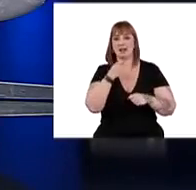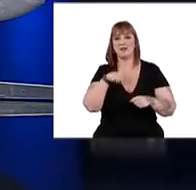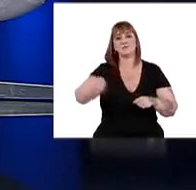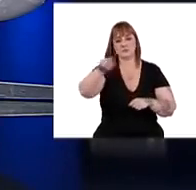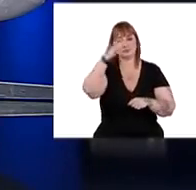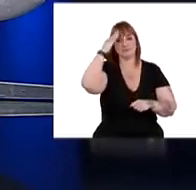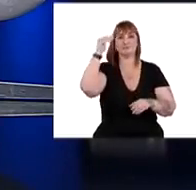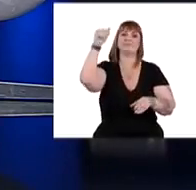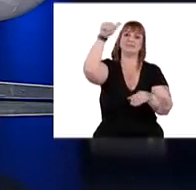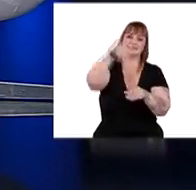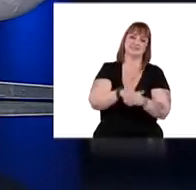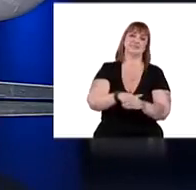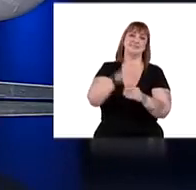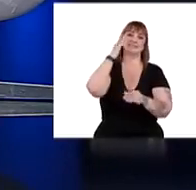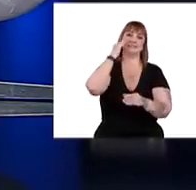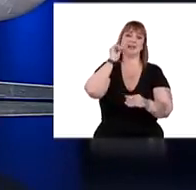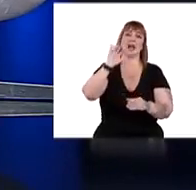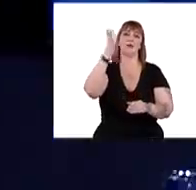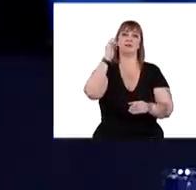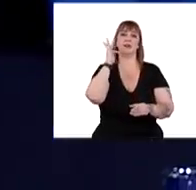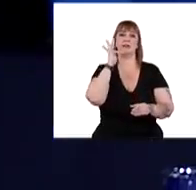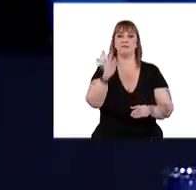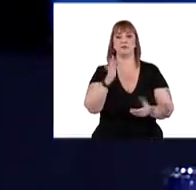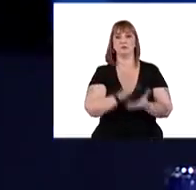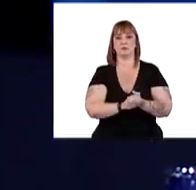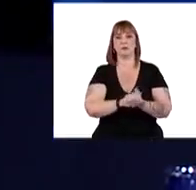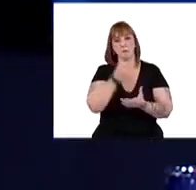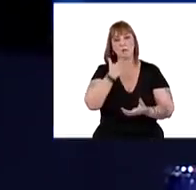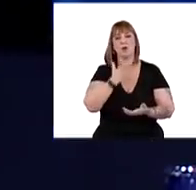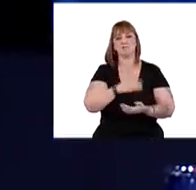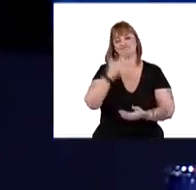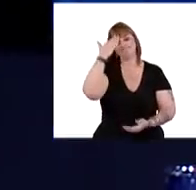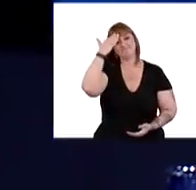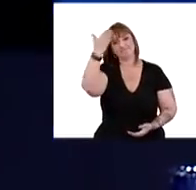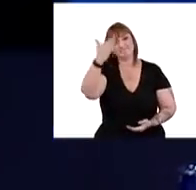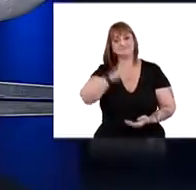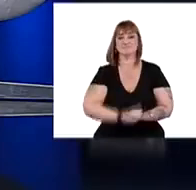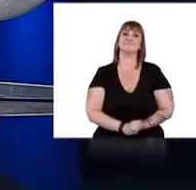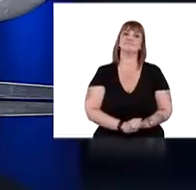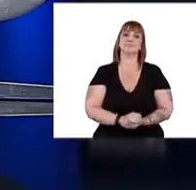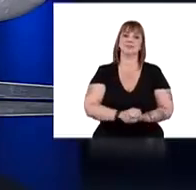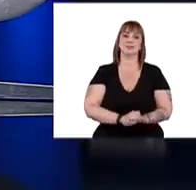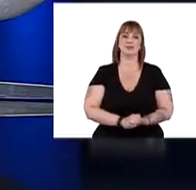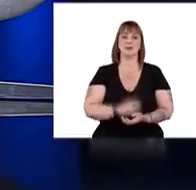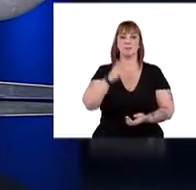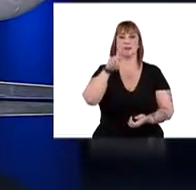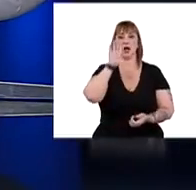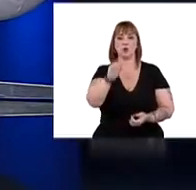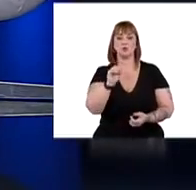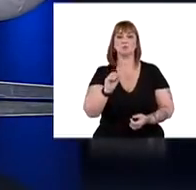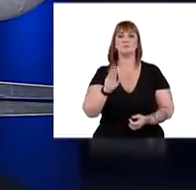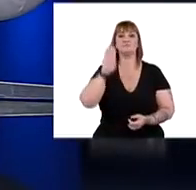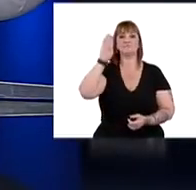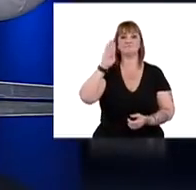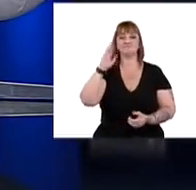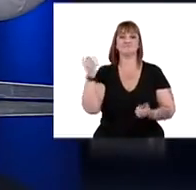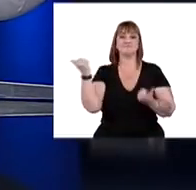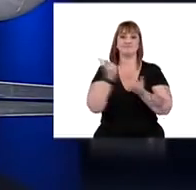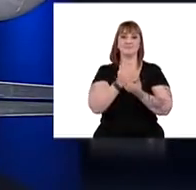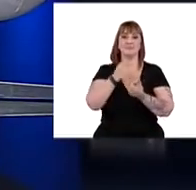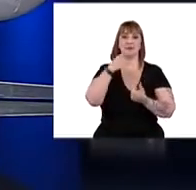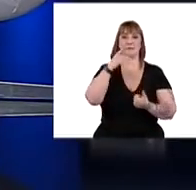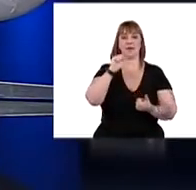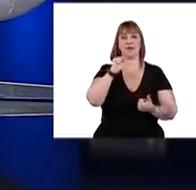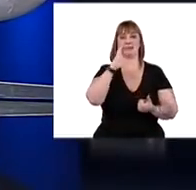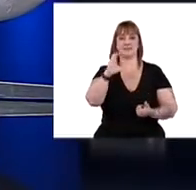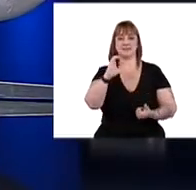Vocês têm que votar para ver o que vai acontecer. Muito obrigada. Muito bom. Obrigado, Mariana. Muito obrigada, Paulo Rabelo de Castro, candidato do PSC